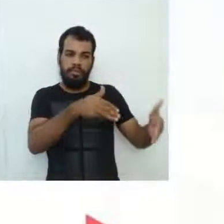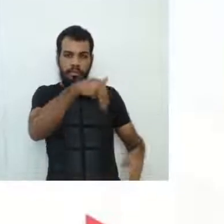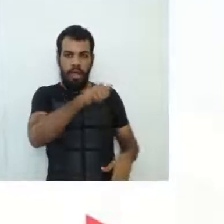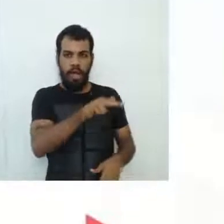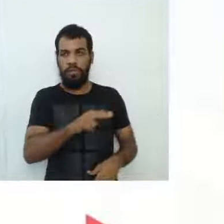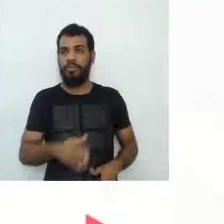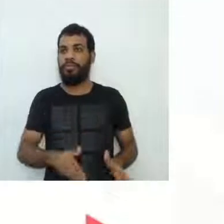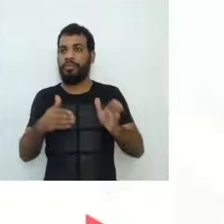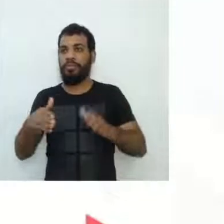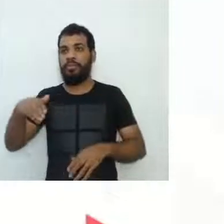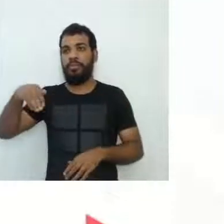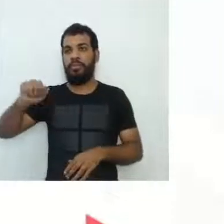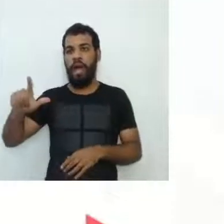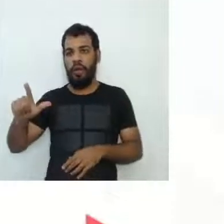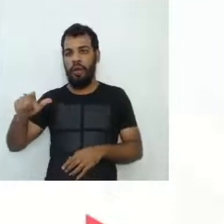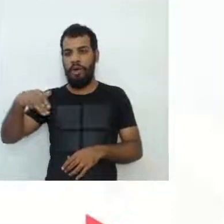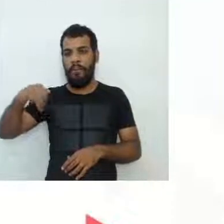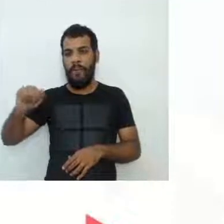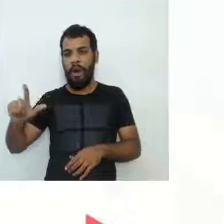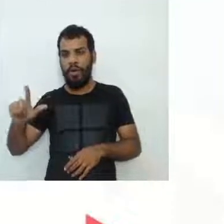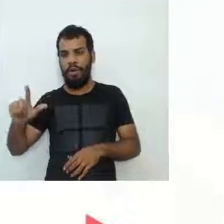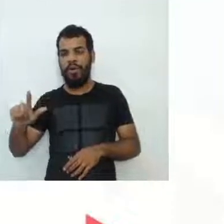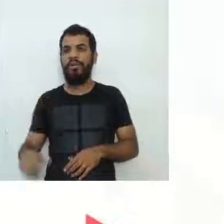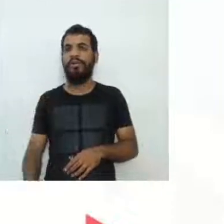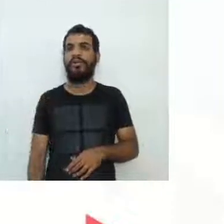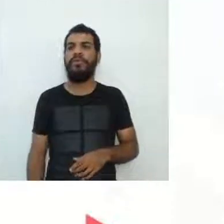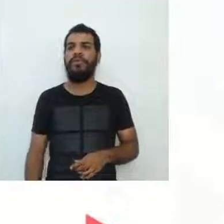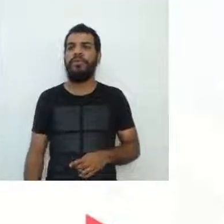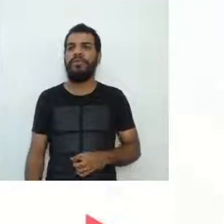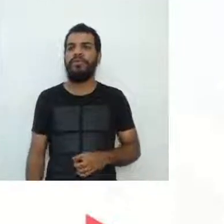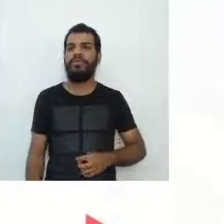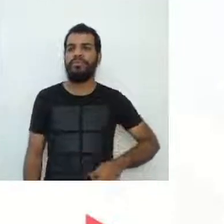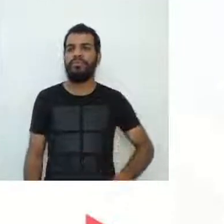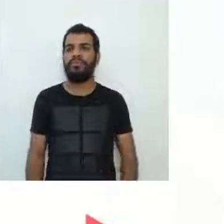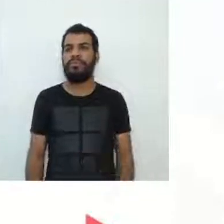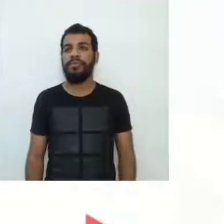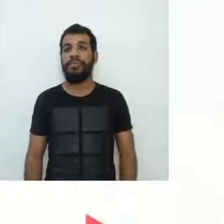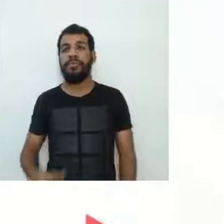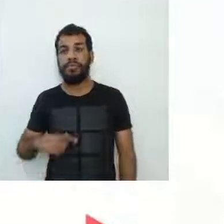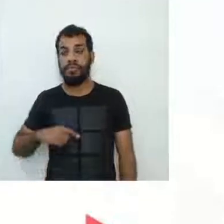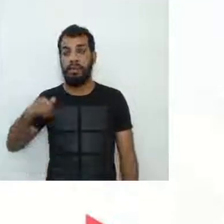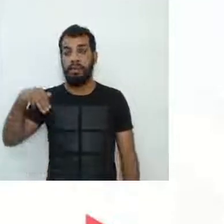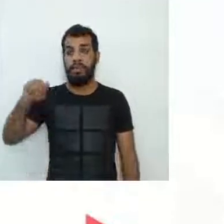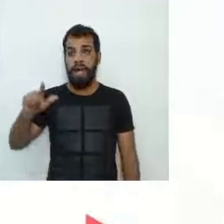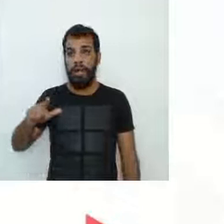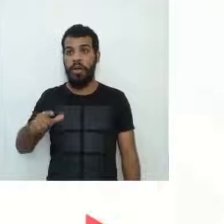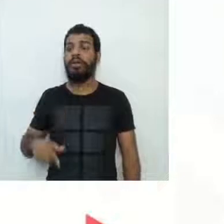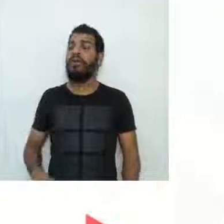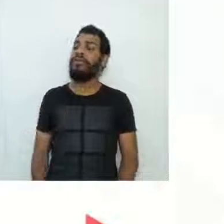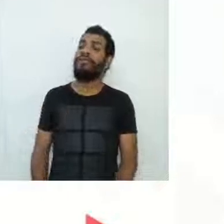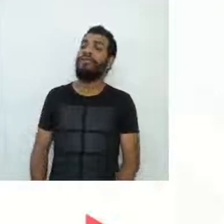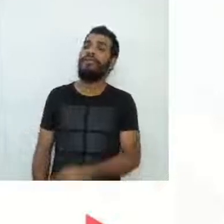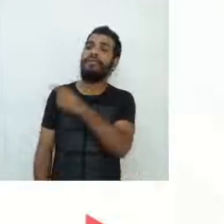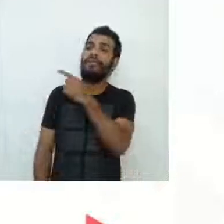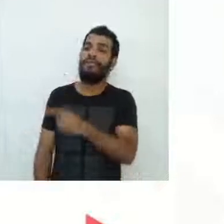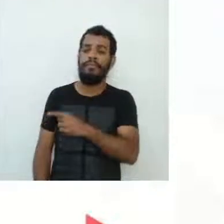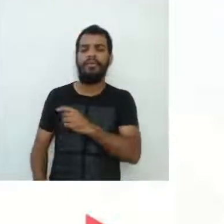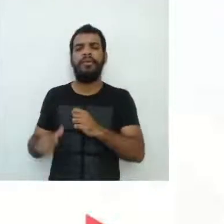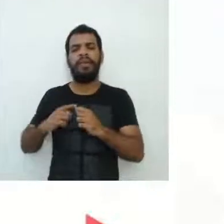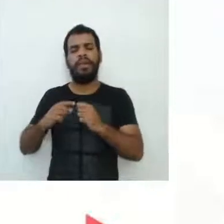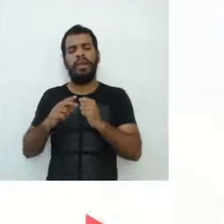um advérbio. Ele pode ser tanto um advérbio de modo, mas ele também pode ser um